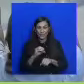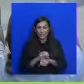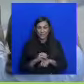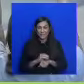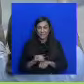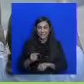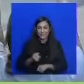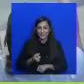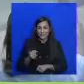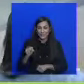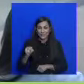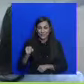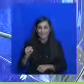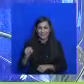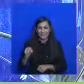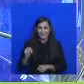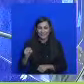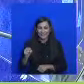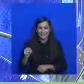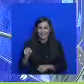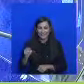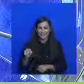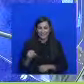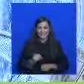cinza número 8.